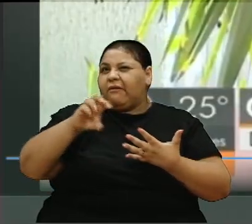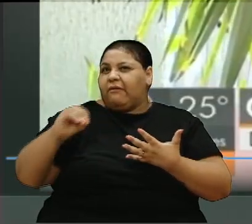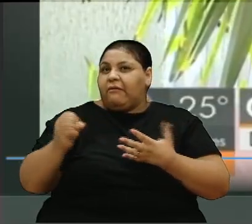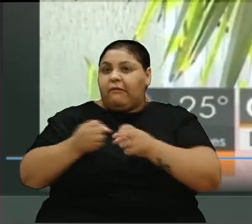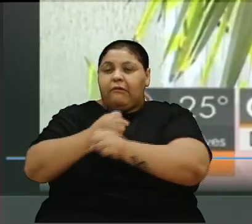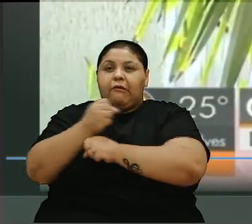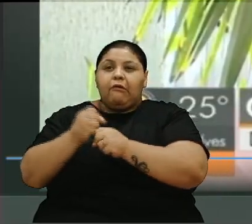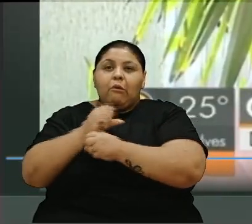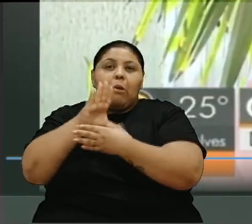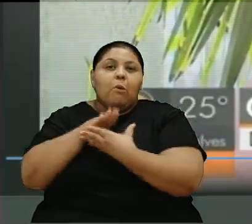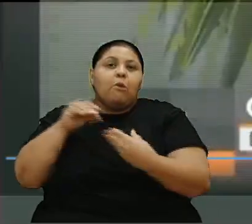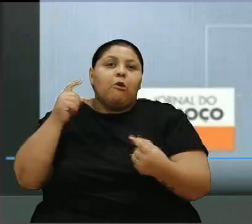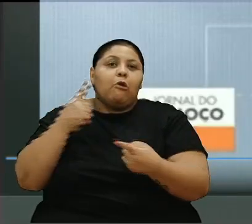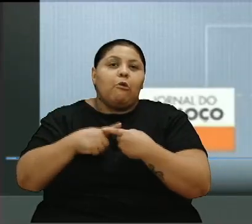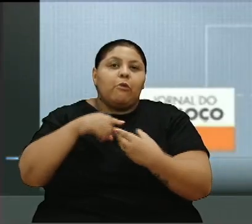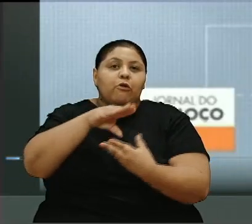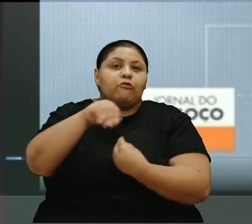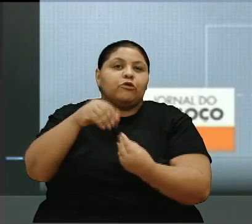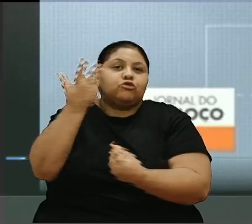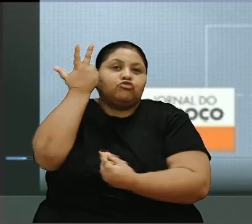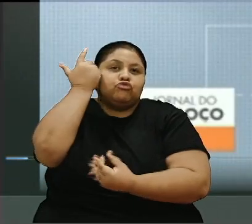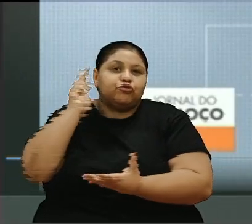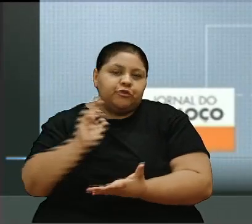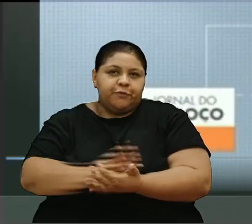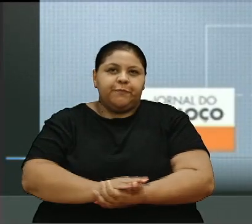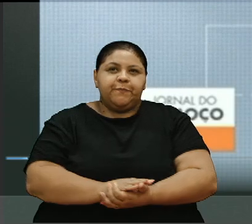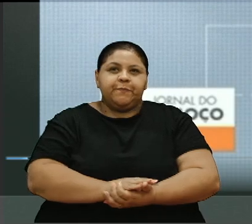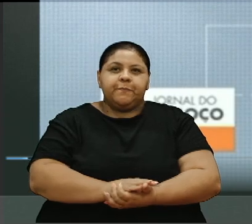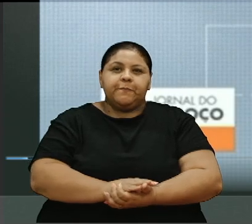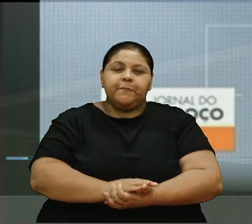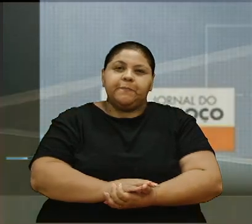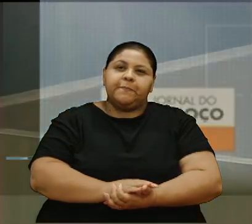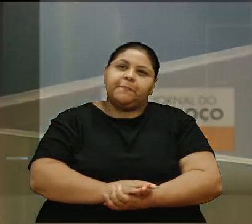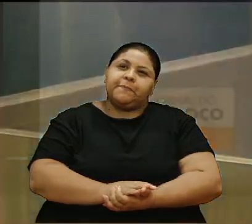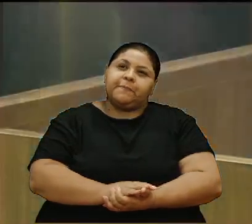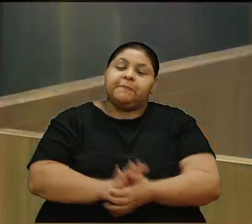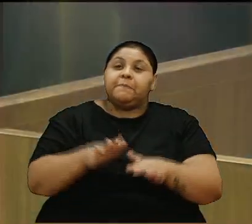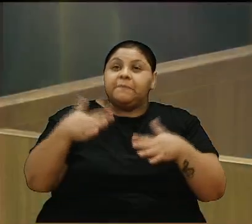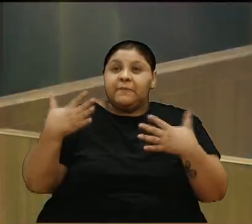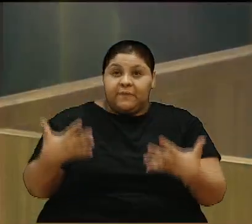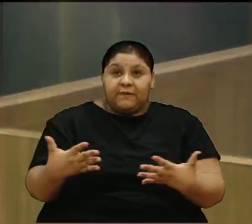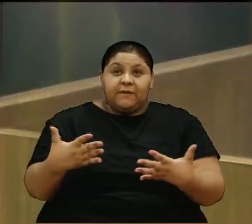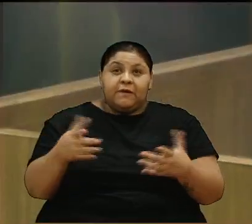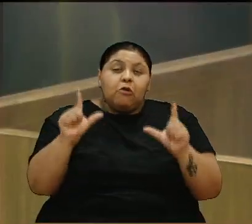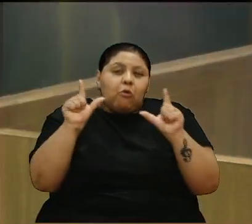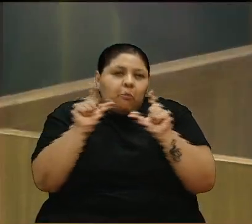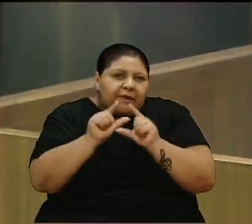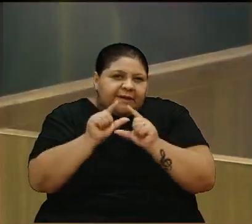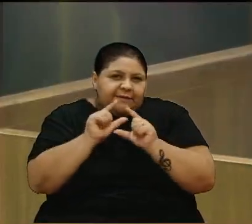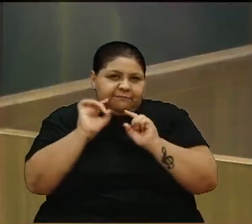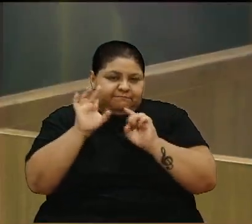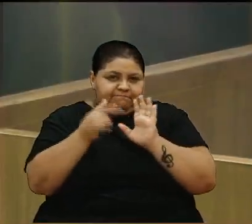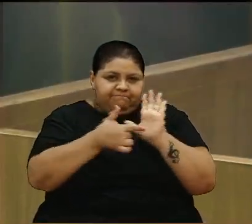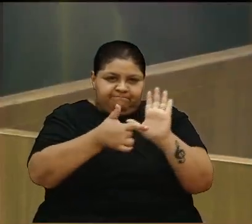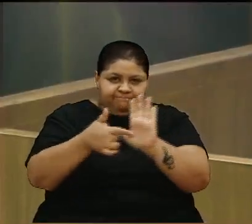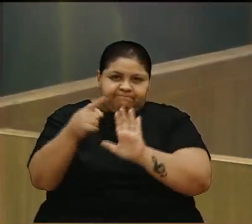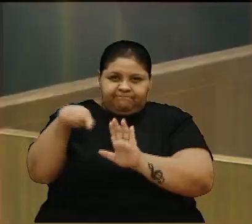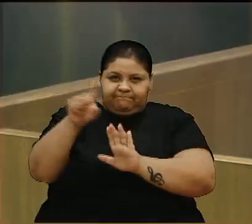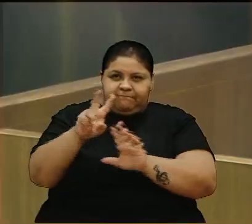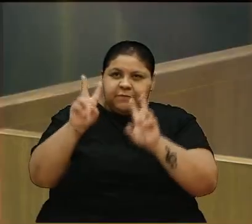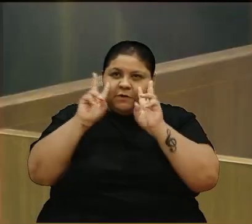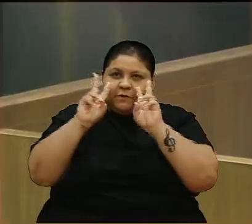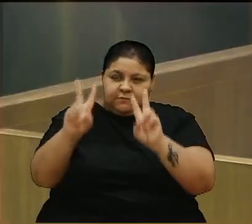150 anos para se decompor, porque é um plástico comum. O filho da Tá aí, a gente deixou um pedacinho, mas todo mundo pode